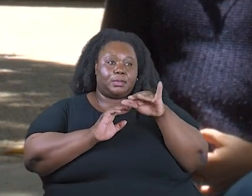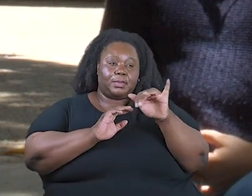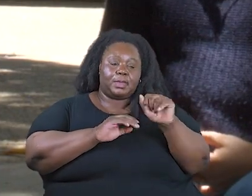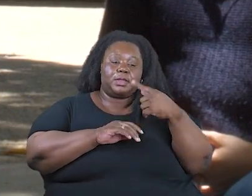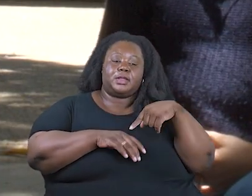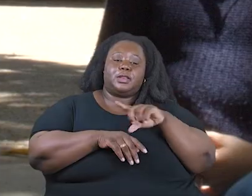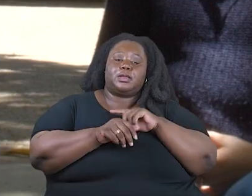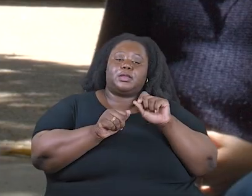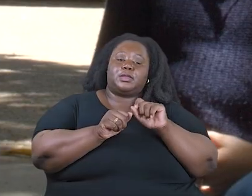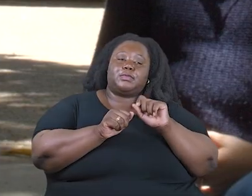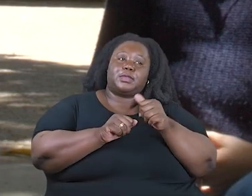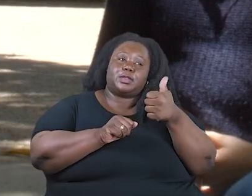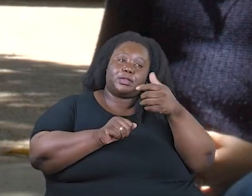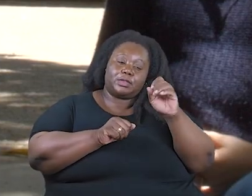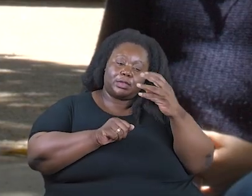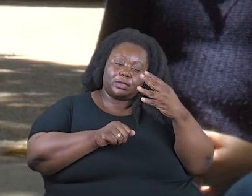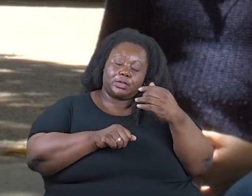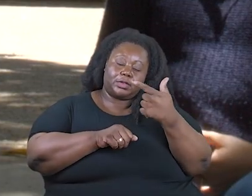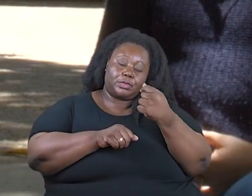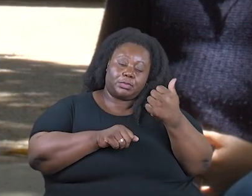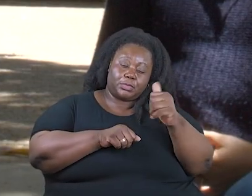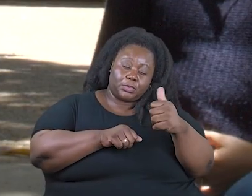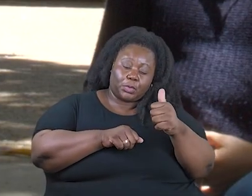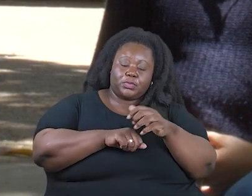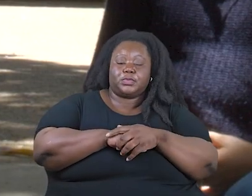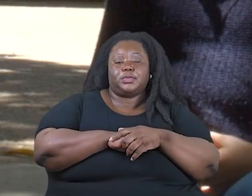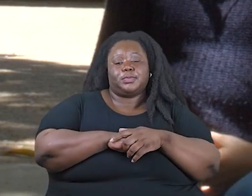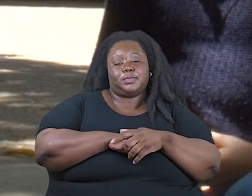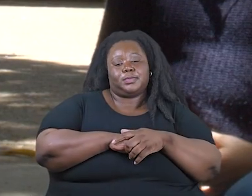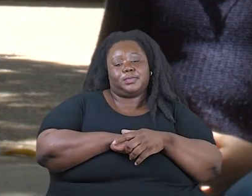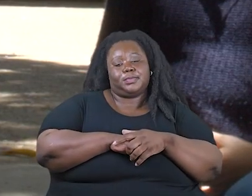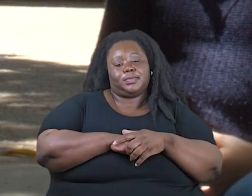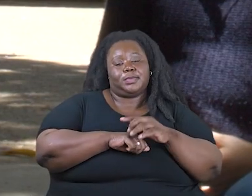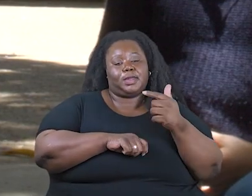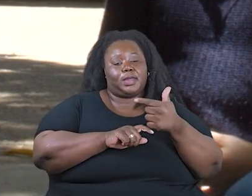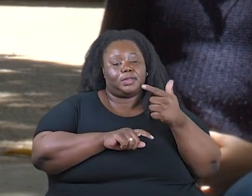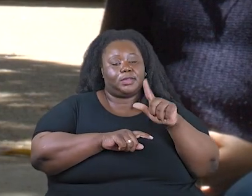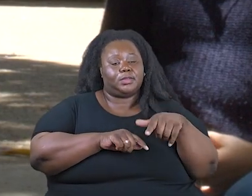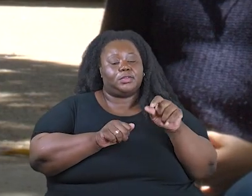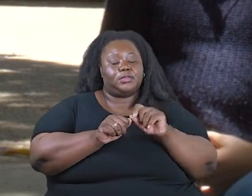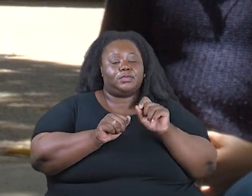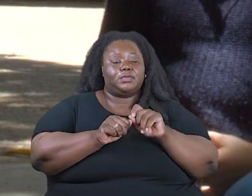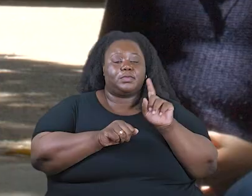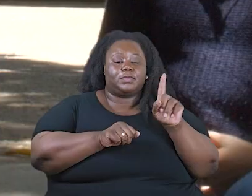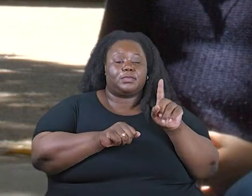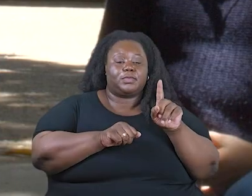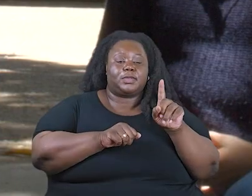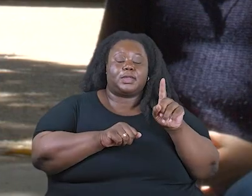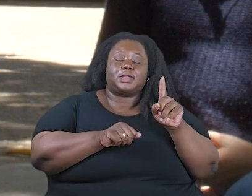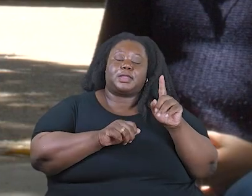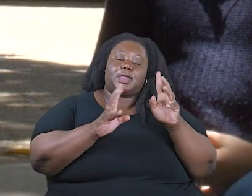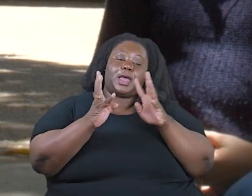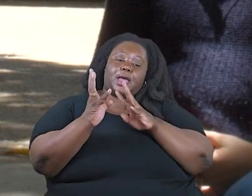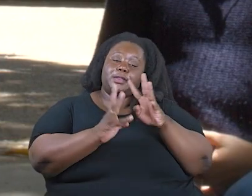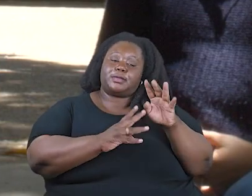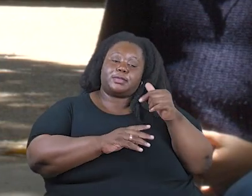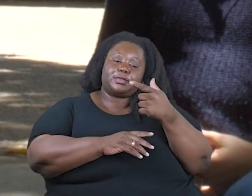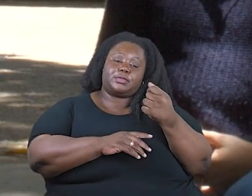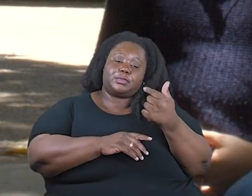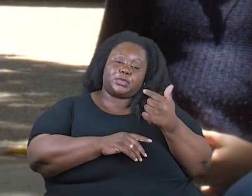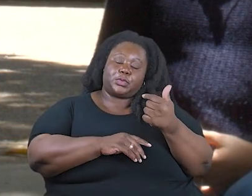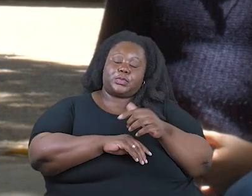Semanária, que a gente fez lá no 104, em 2011. E a segunda feira foi que a gente fez na Praça da Liberdade,